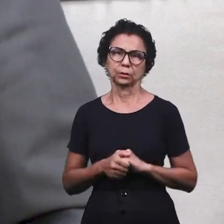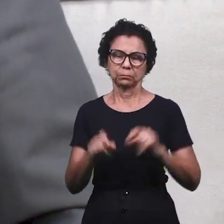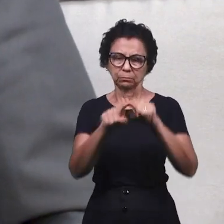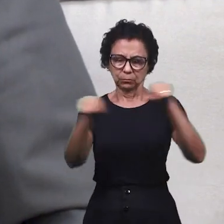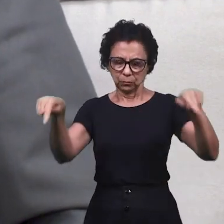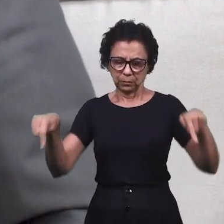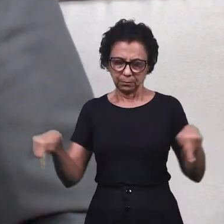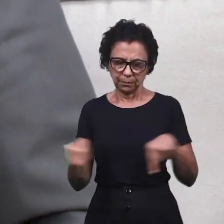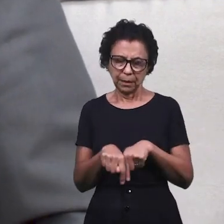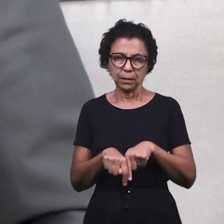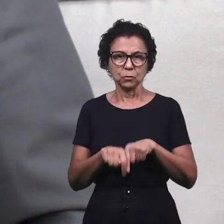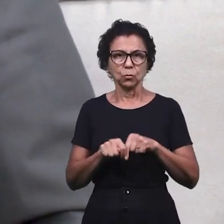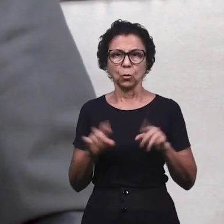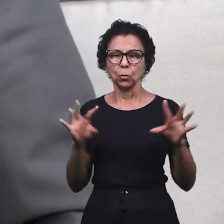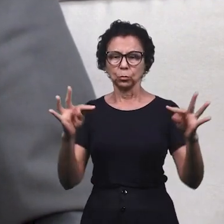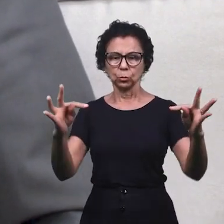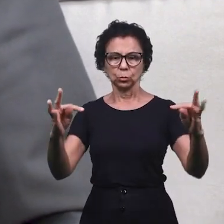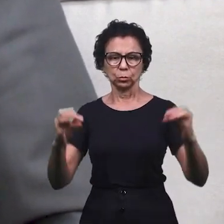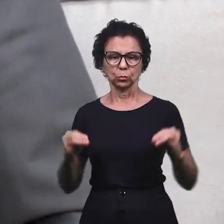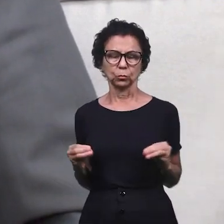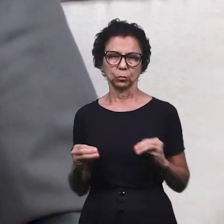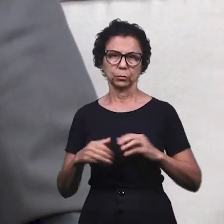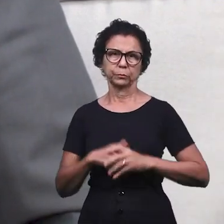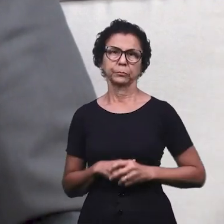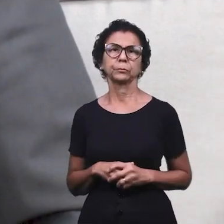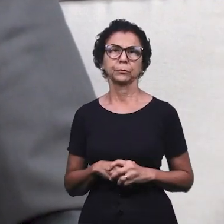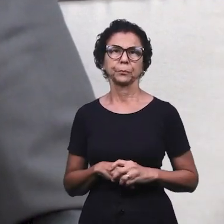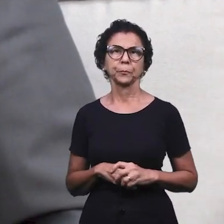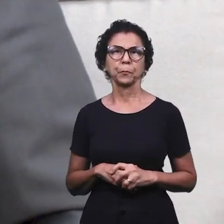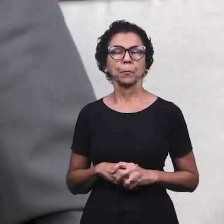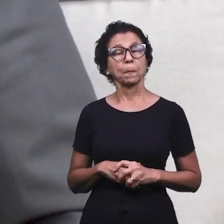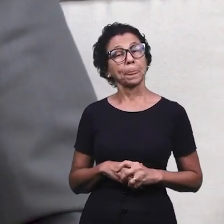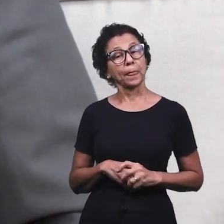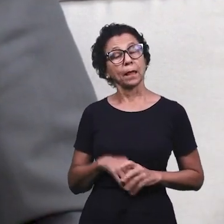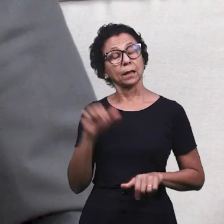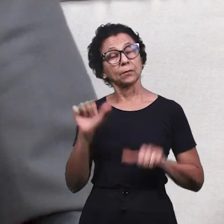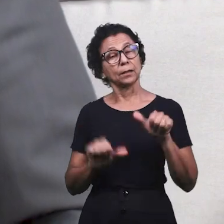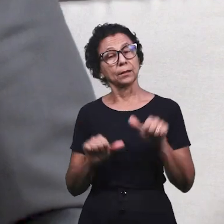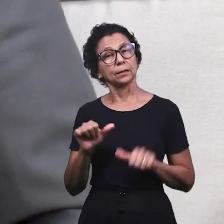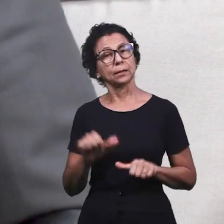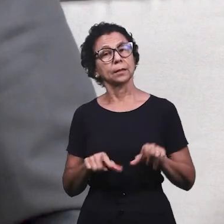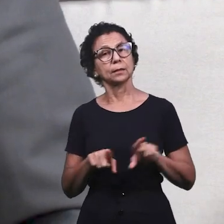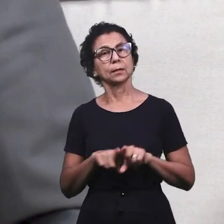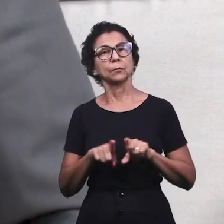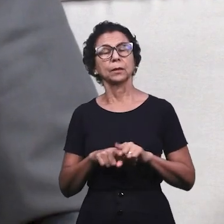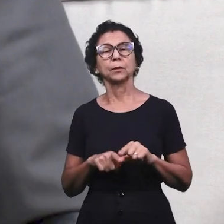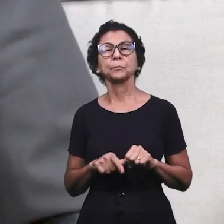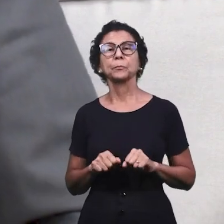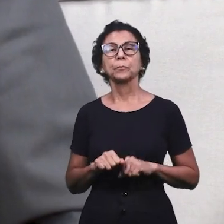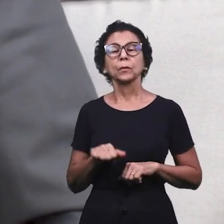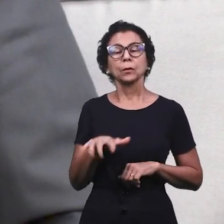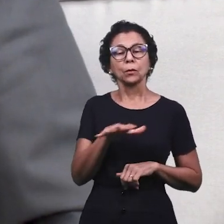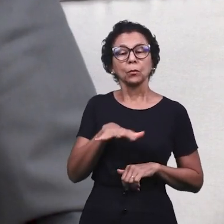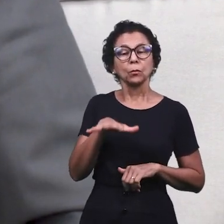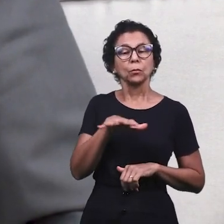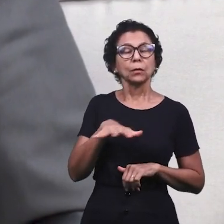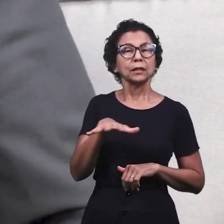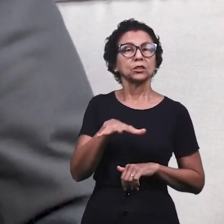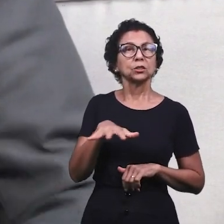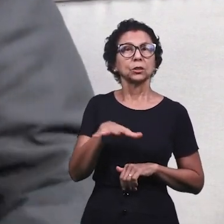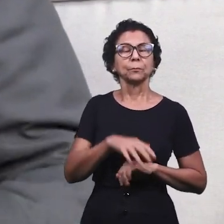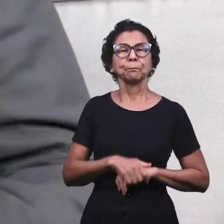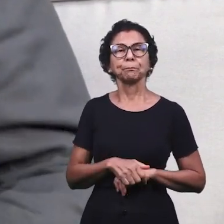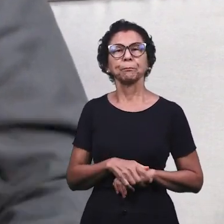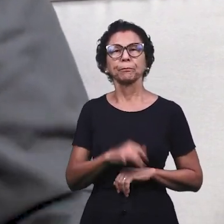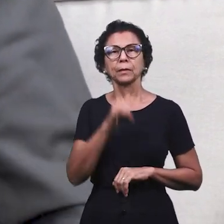levadas em consideração também na hora de fazer esse fechamento. Desde localização. Às vezes,